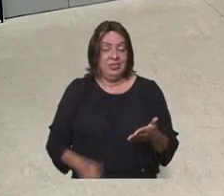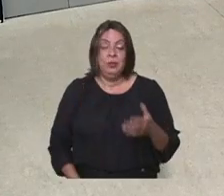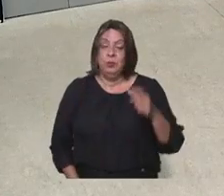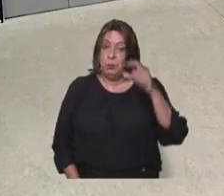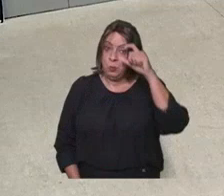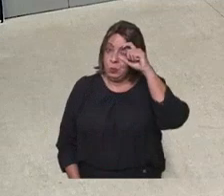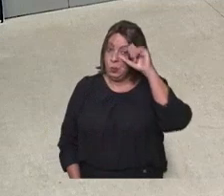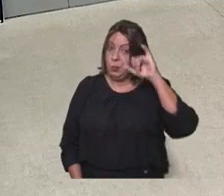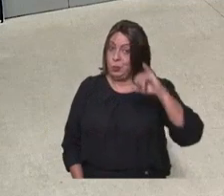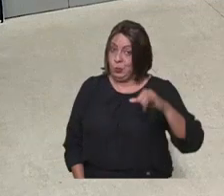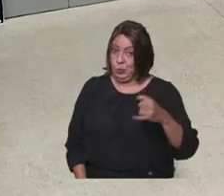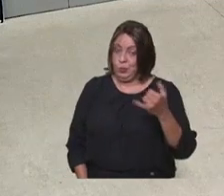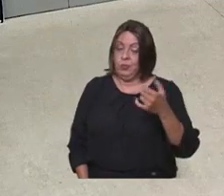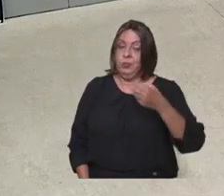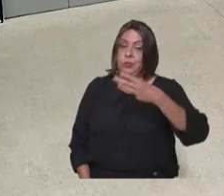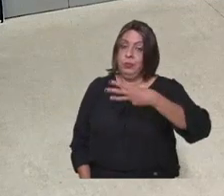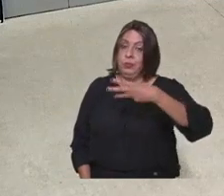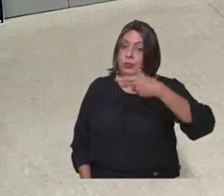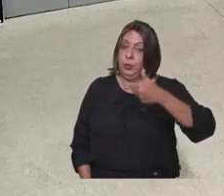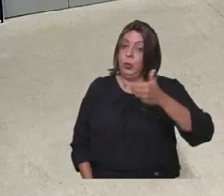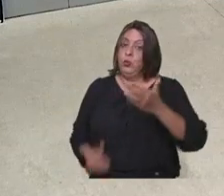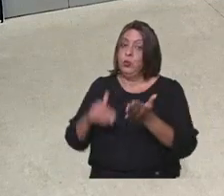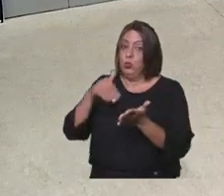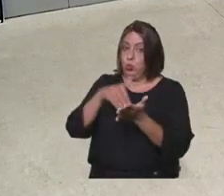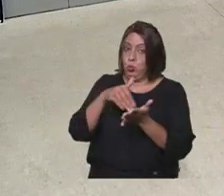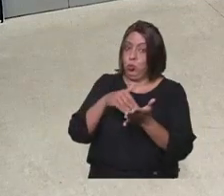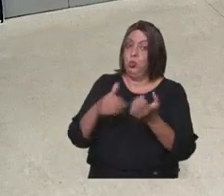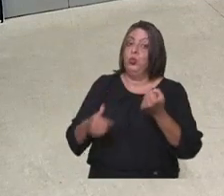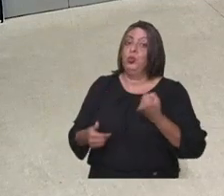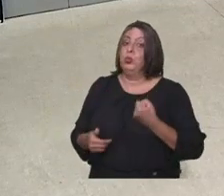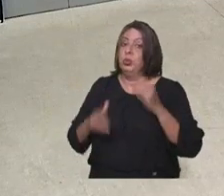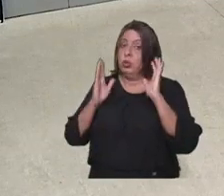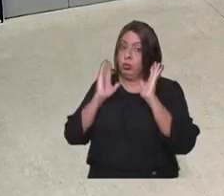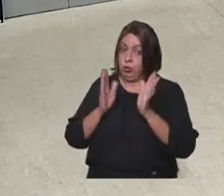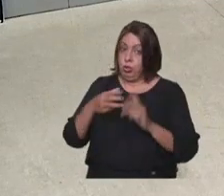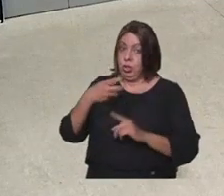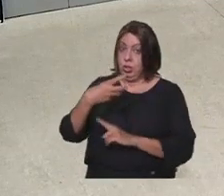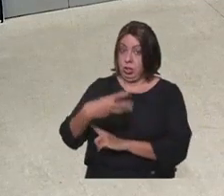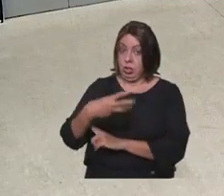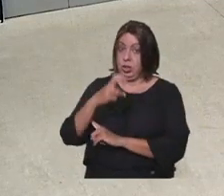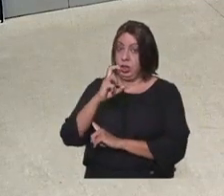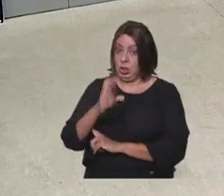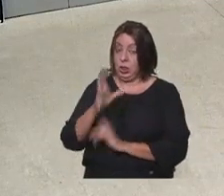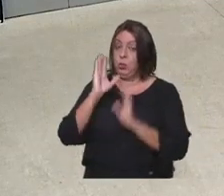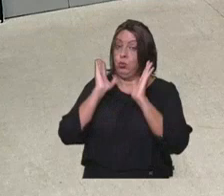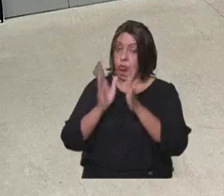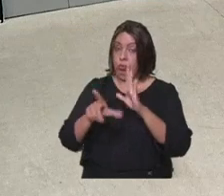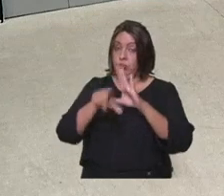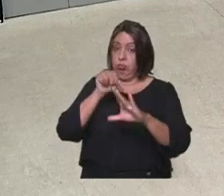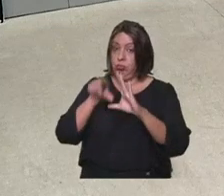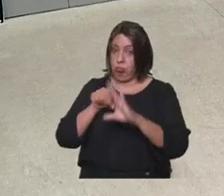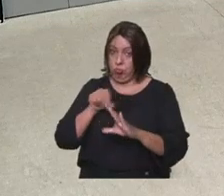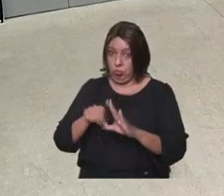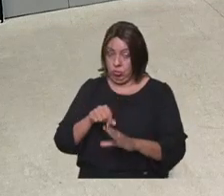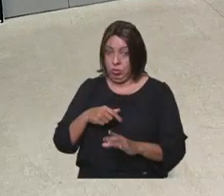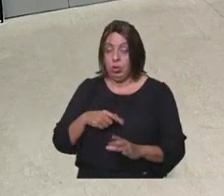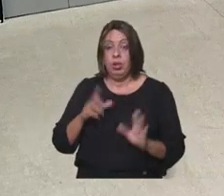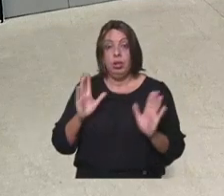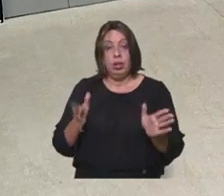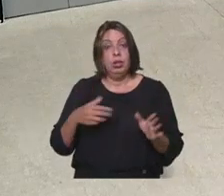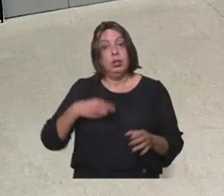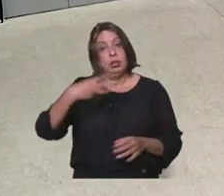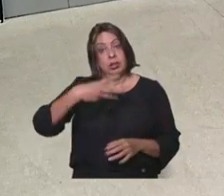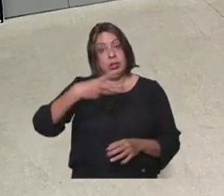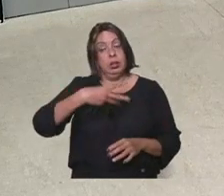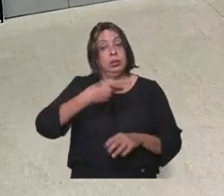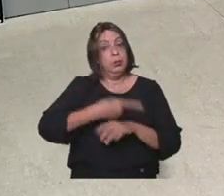32 saiu, já que foi a última bolinha chamada por vocês. Já são 35 dezenas sorteadas. E olha só, o nosso terceiro